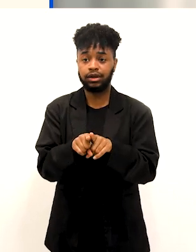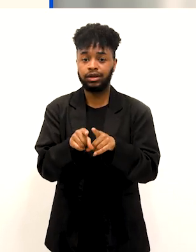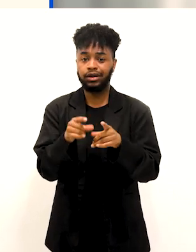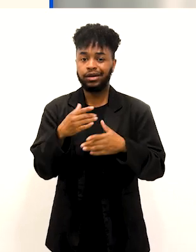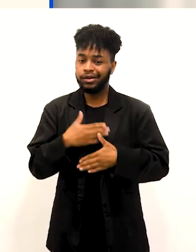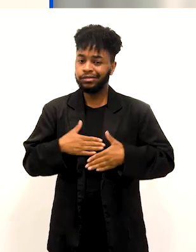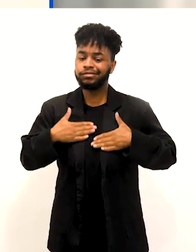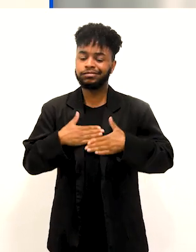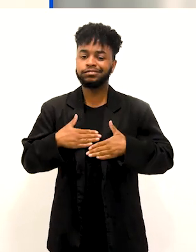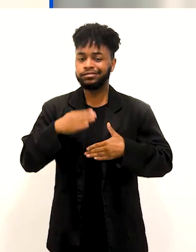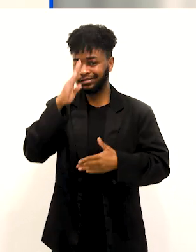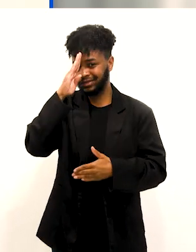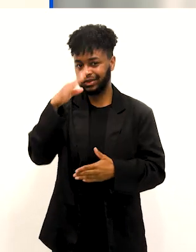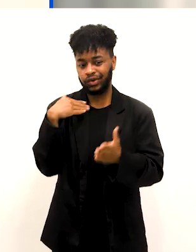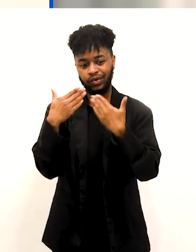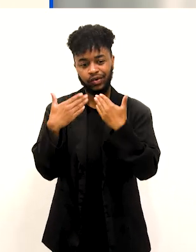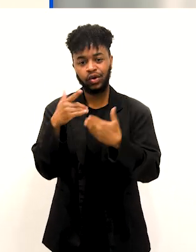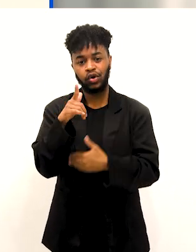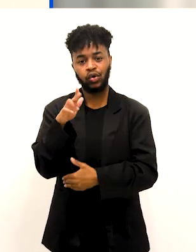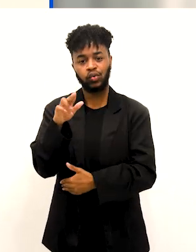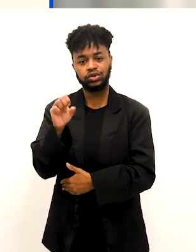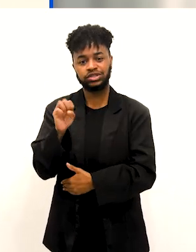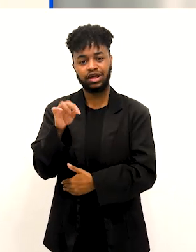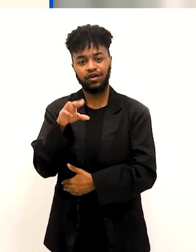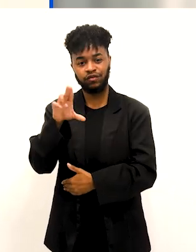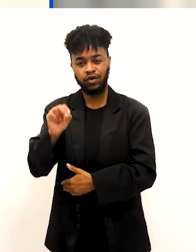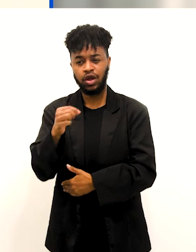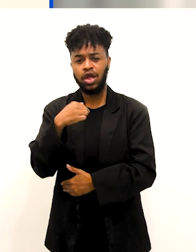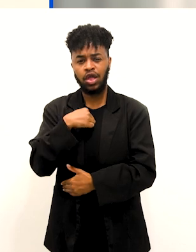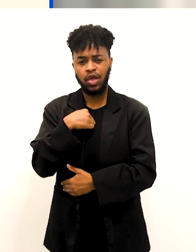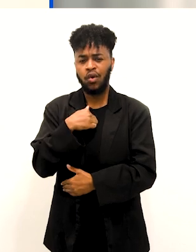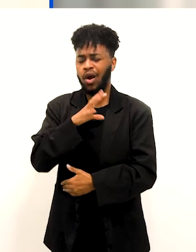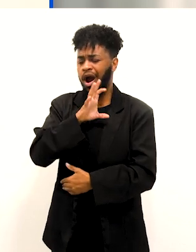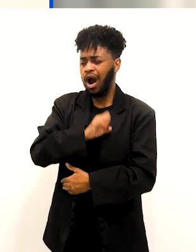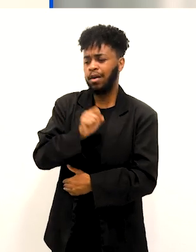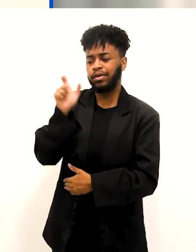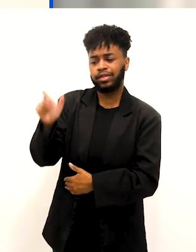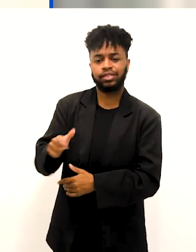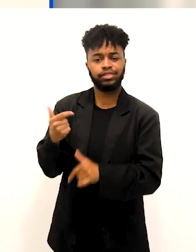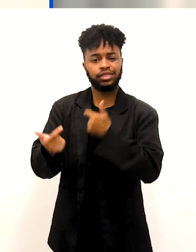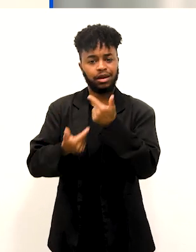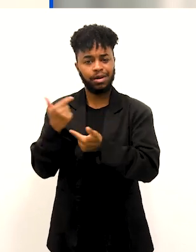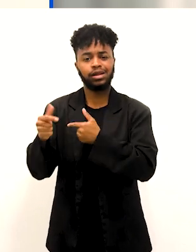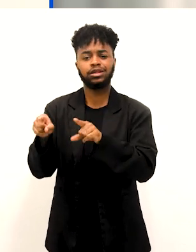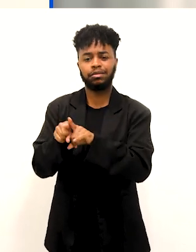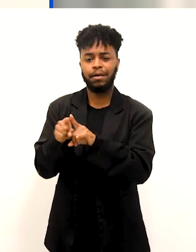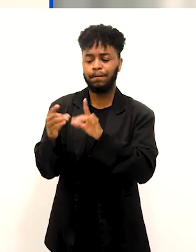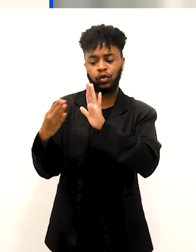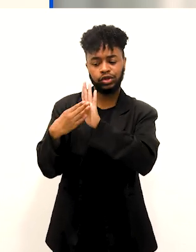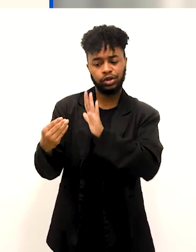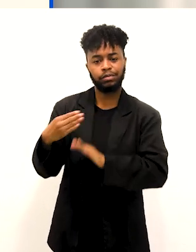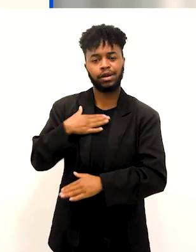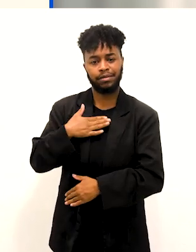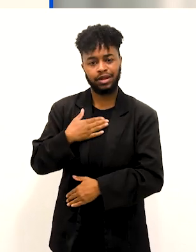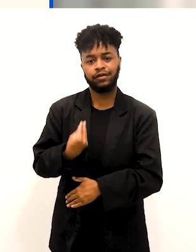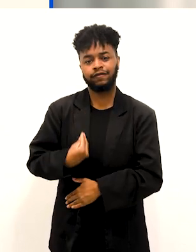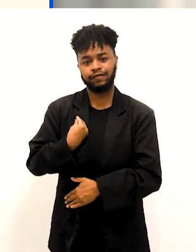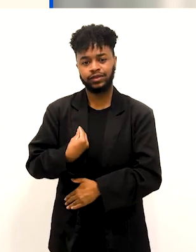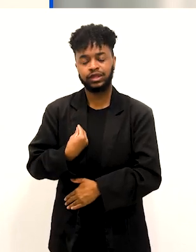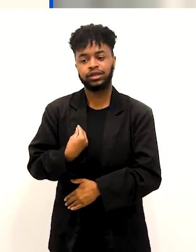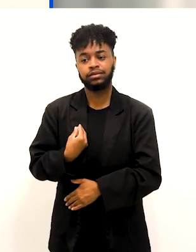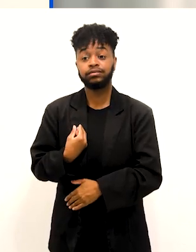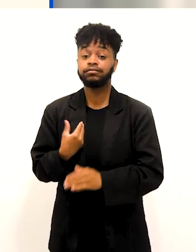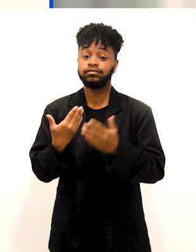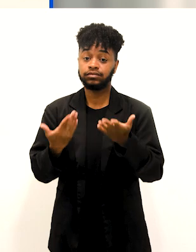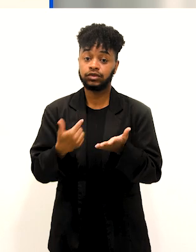um privilégio maior ainda poder bater um papo com o Gustavo Cerbasi. Eu sou muitíssimo fã do seu trabalho. Ele me inspirou em algumas coisas, algumas mudanças de vida que